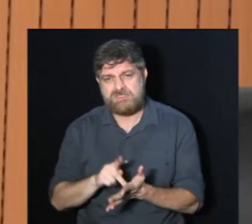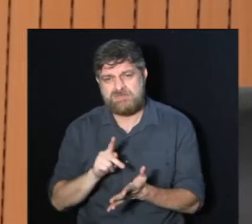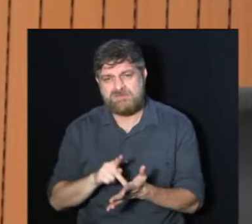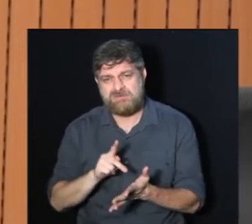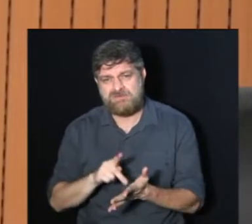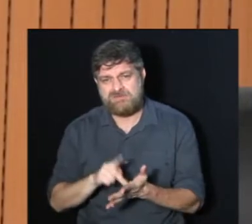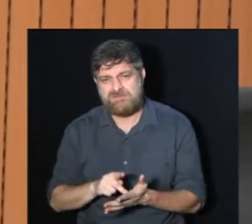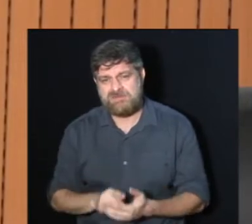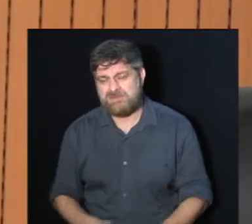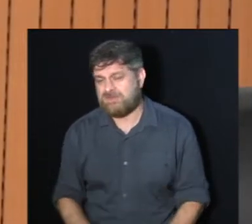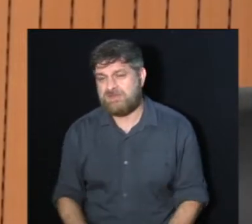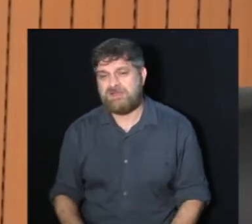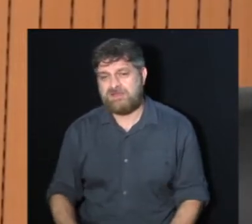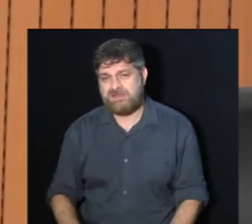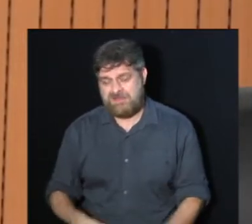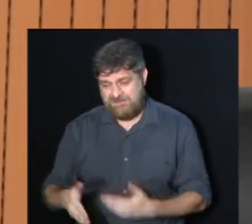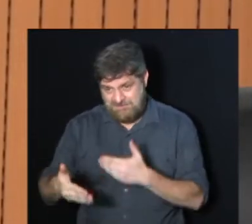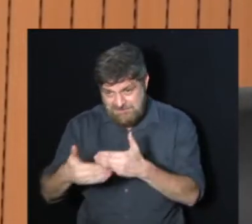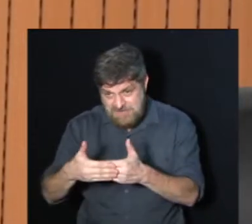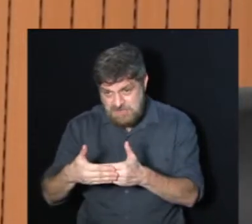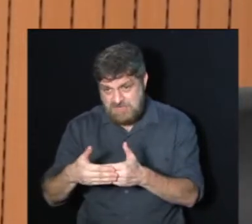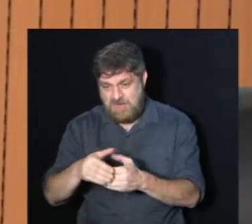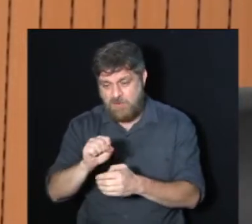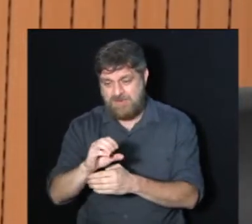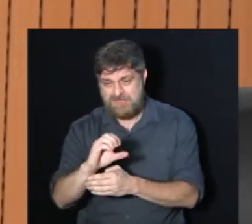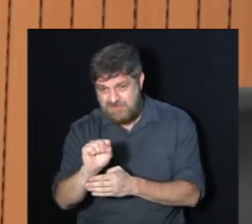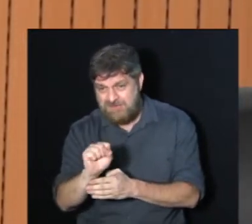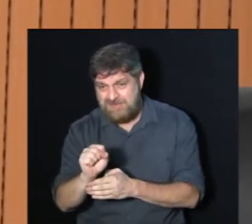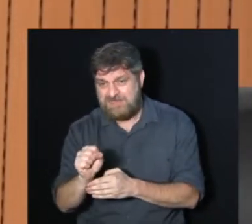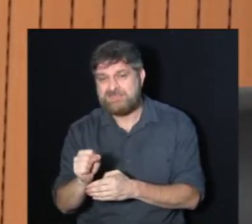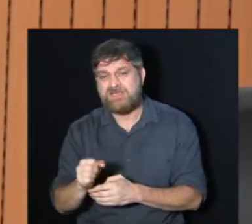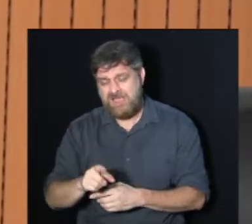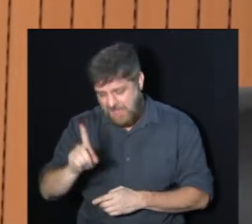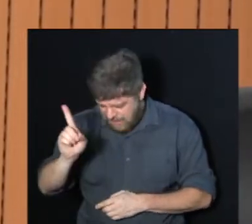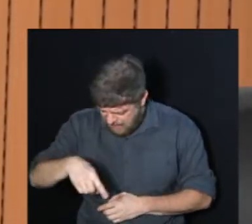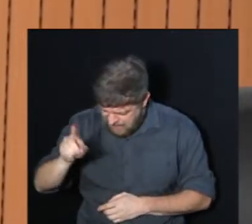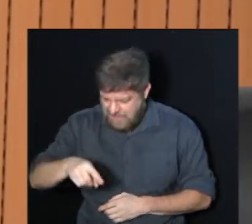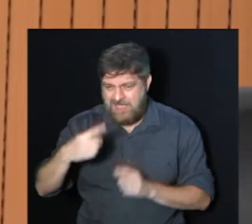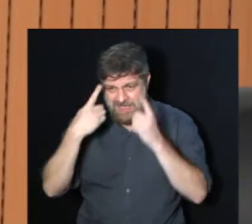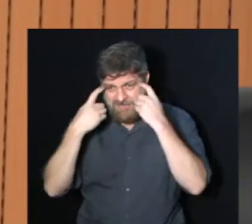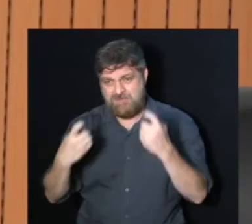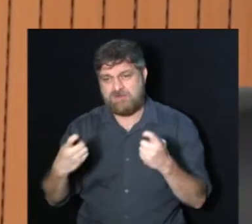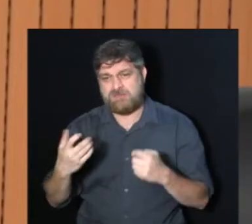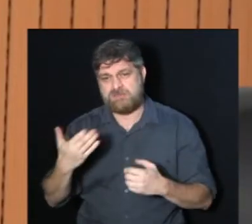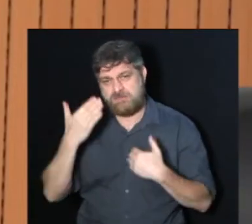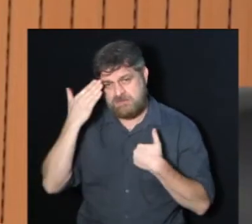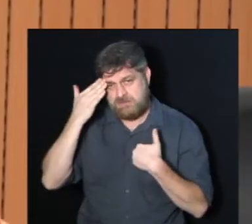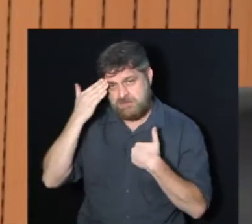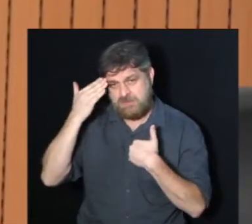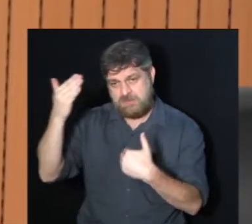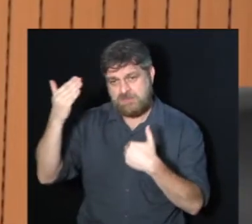isso é uma violência. Então, queria agradecer. Muito obrigada.